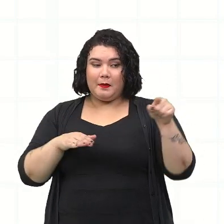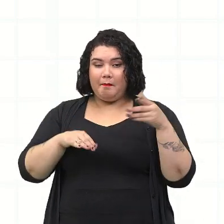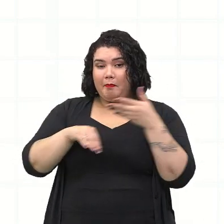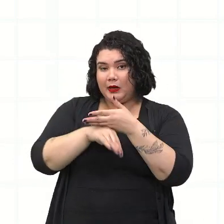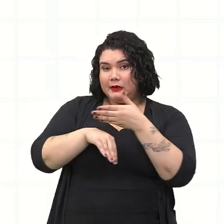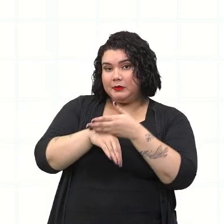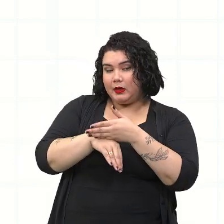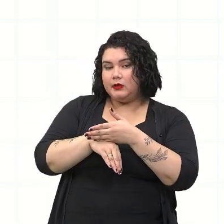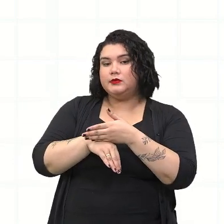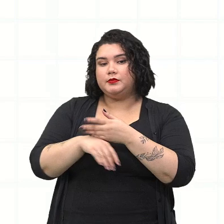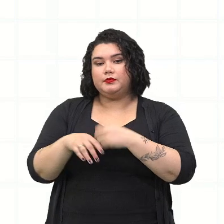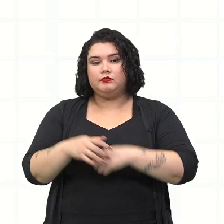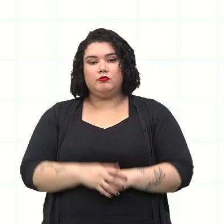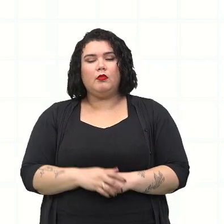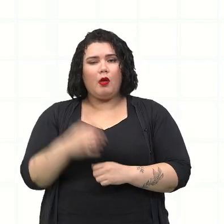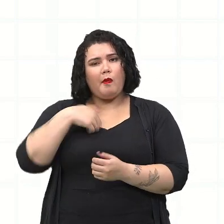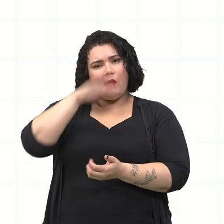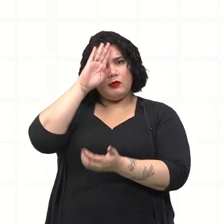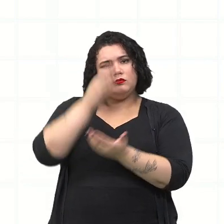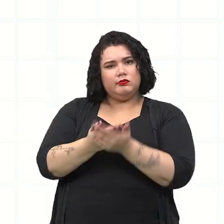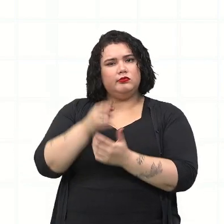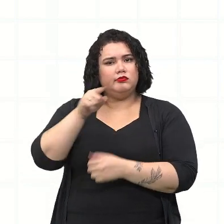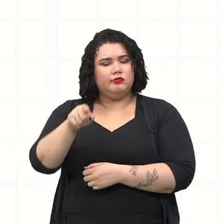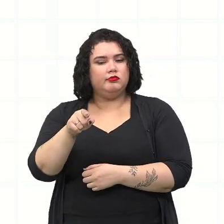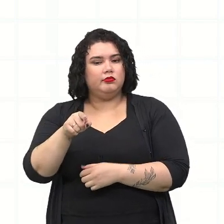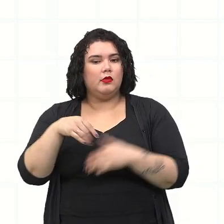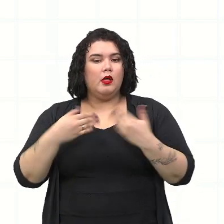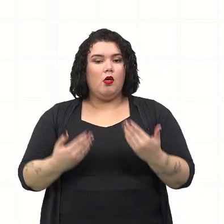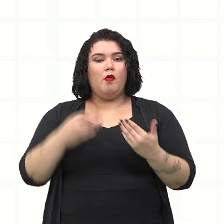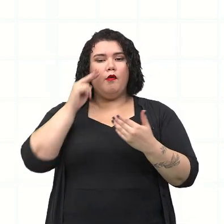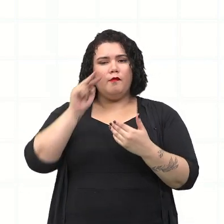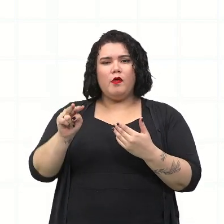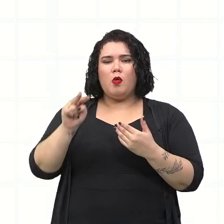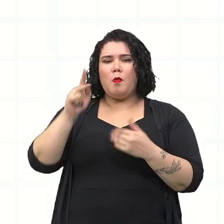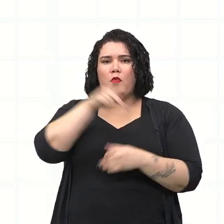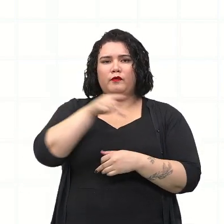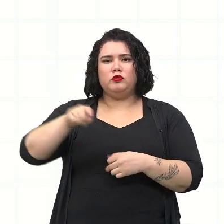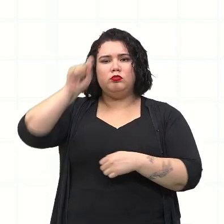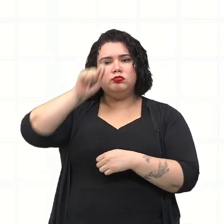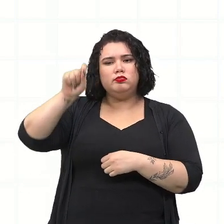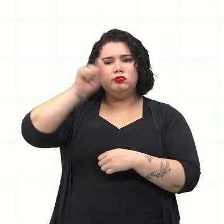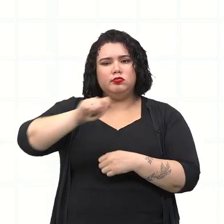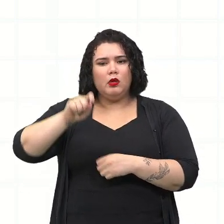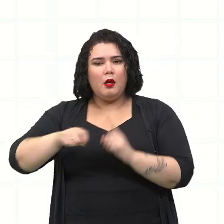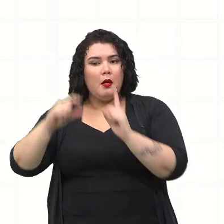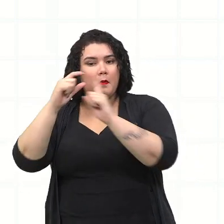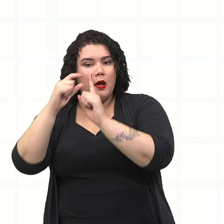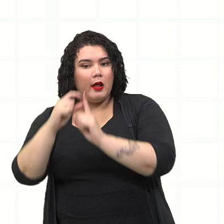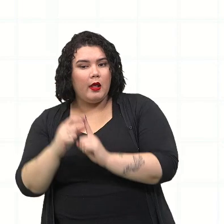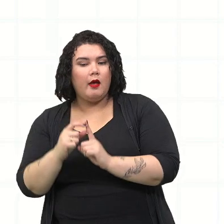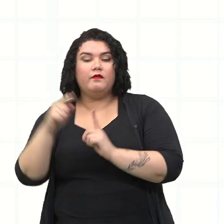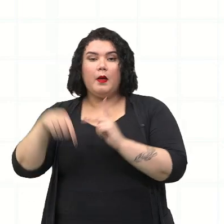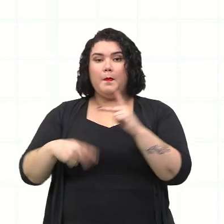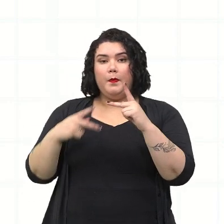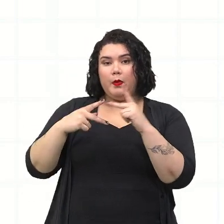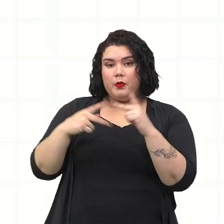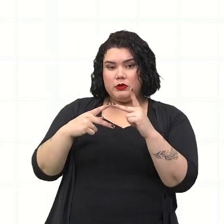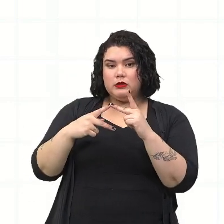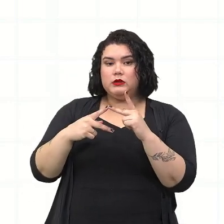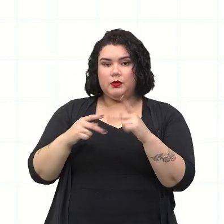Acreditar, eu acredito em você, porque a gente acredita em algo. Então, alguns verbos vão pedir essas preposições para serem